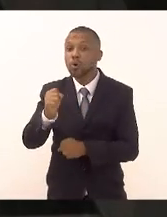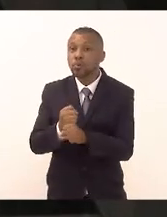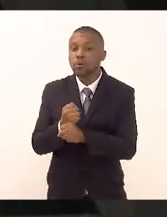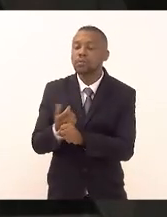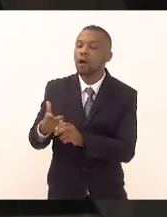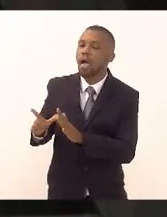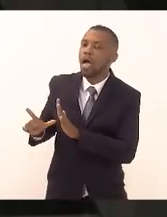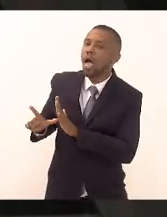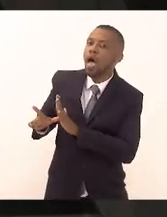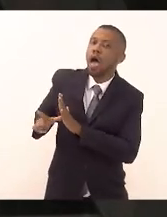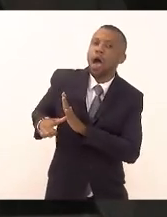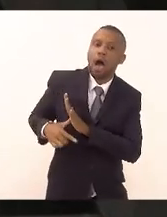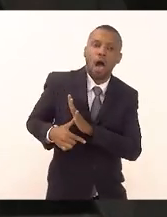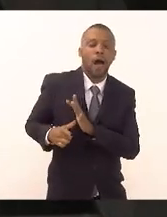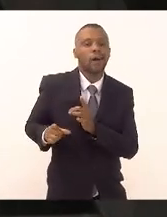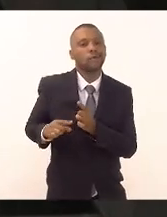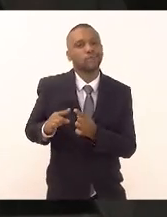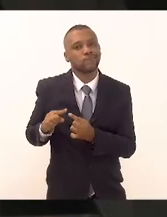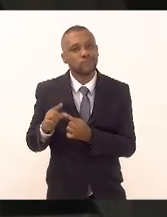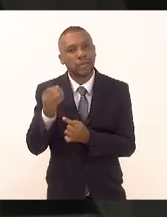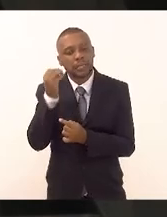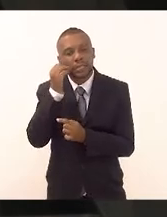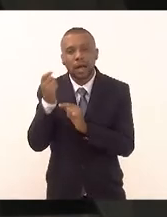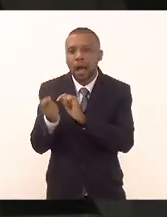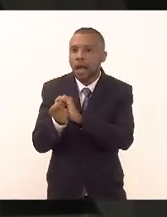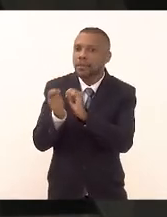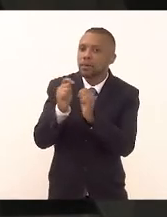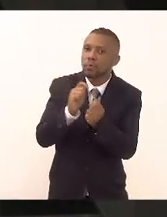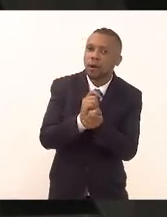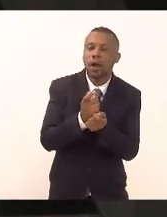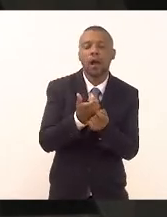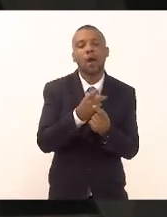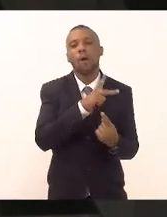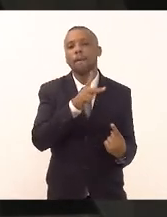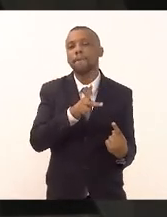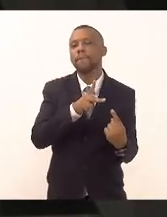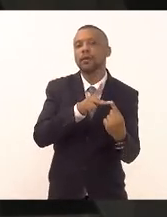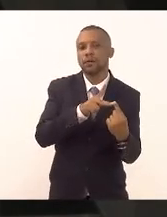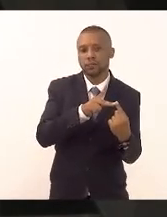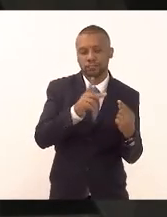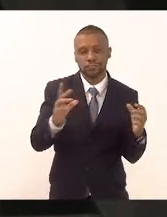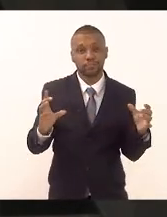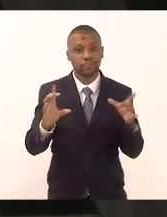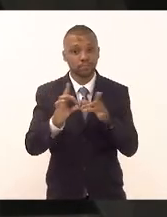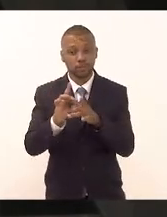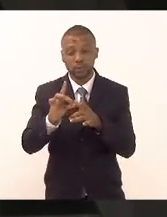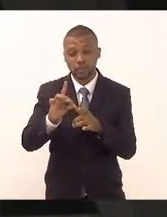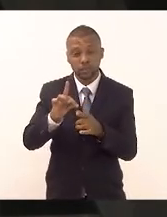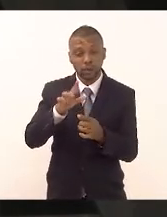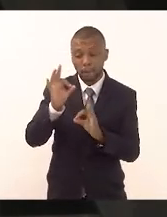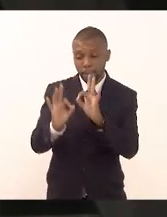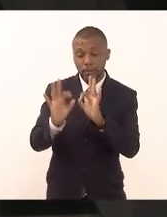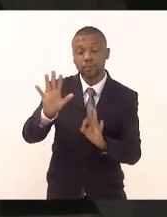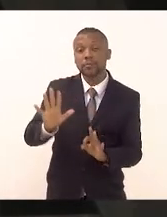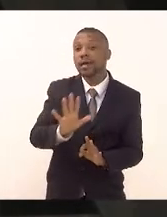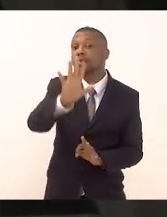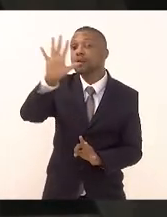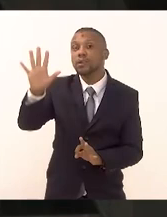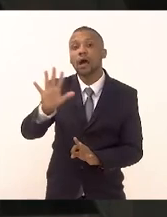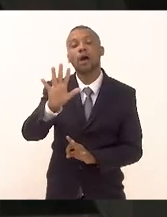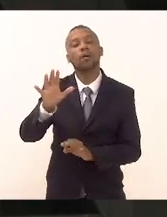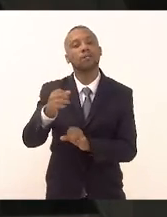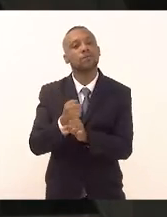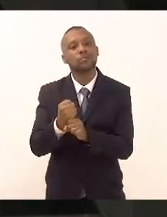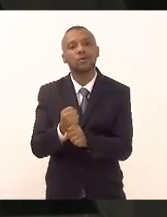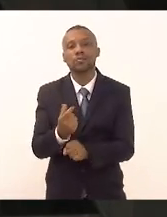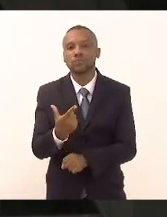atrasado para adequar o Plano Estadual de Educação ao Plano Nacional de Educação, que é de 2014. Os estados e os